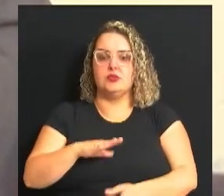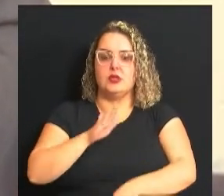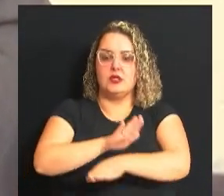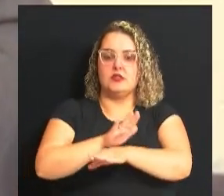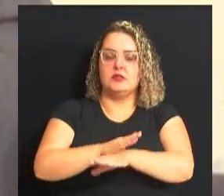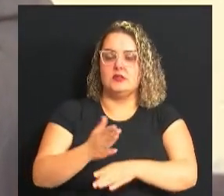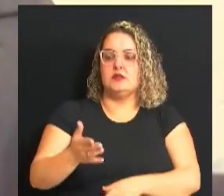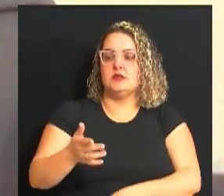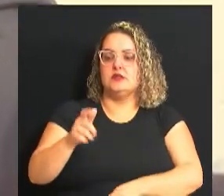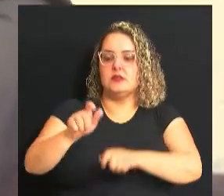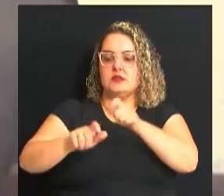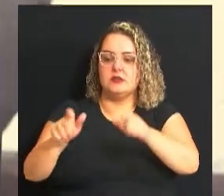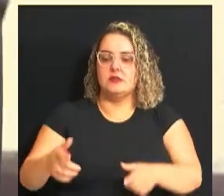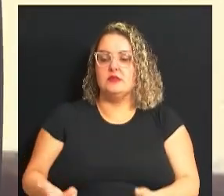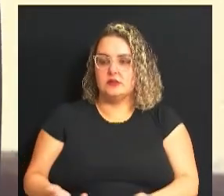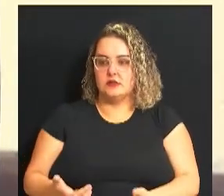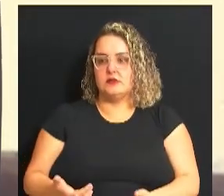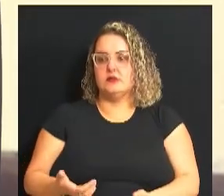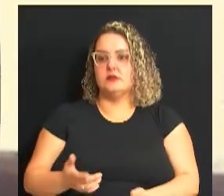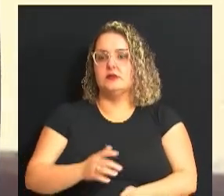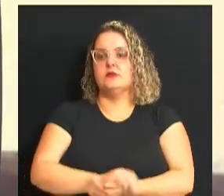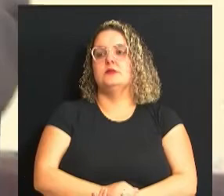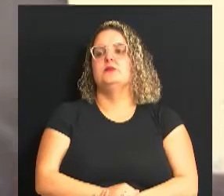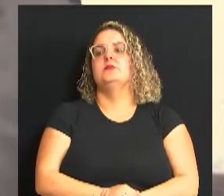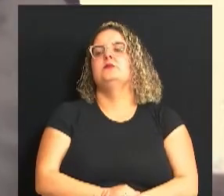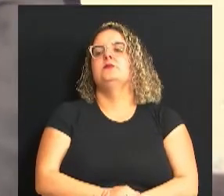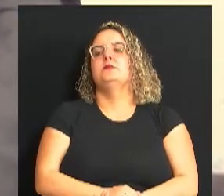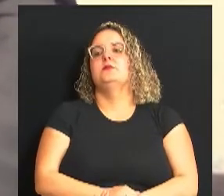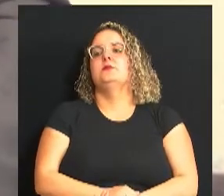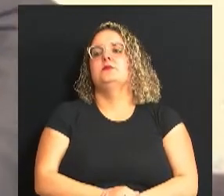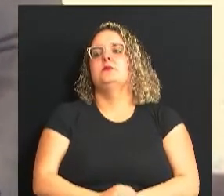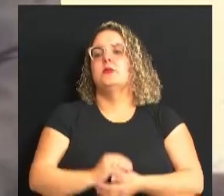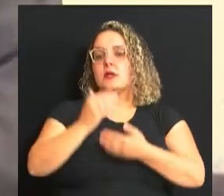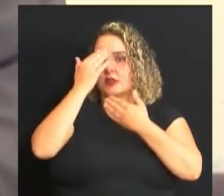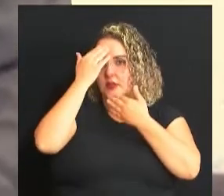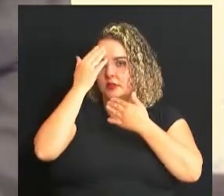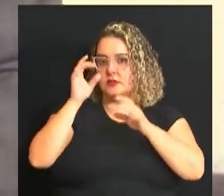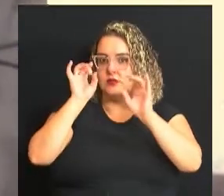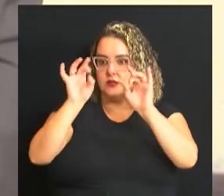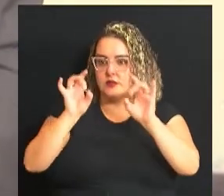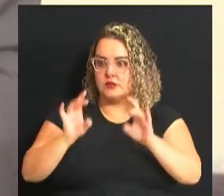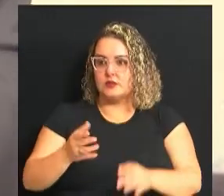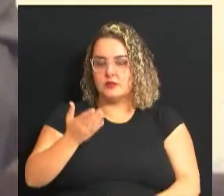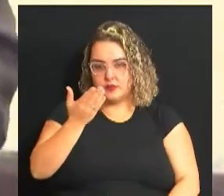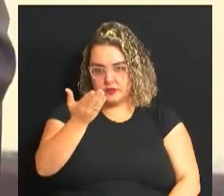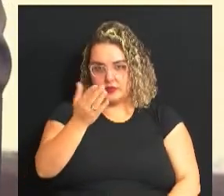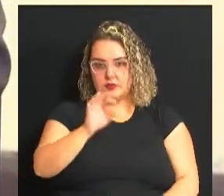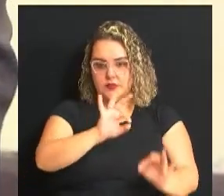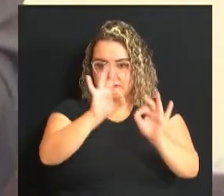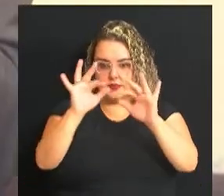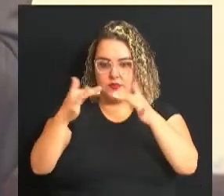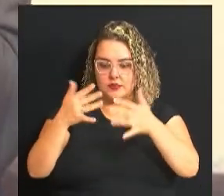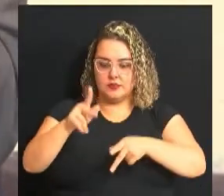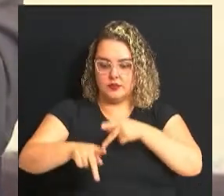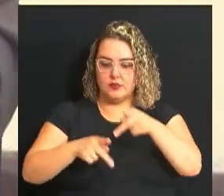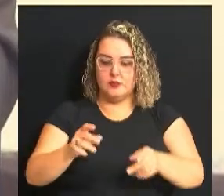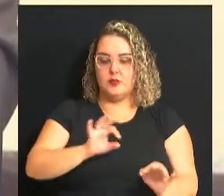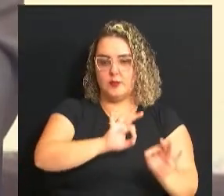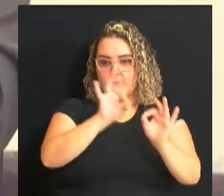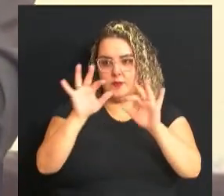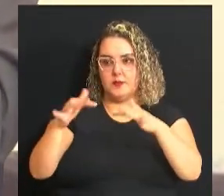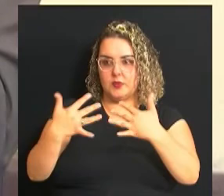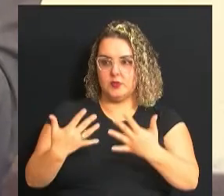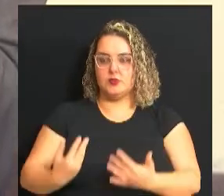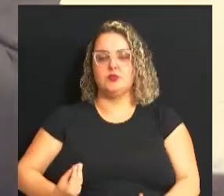com Deficiência e Direitos Humanos. E agradecer de maneira especial você, o público que nos acompanhou, você que